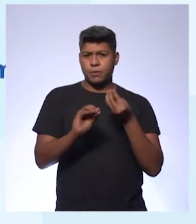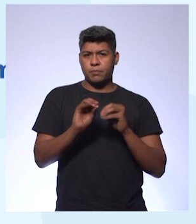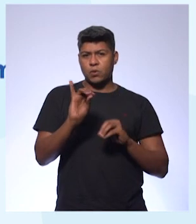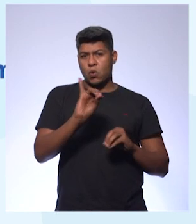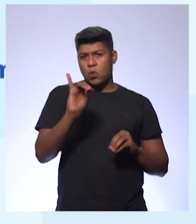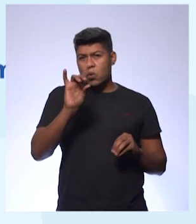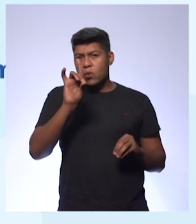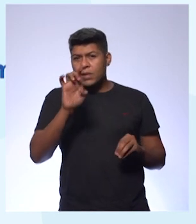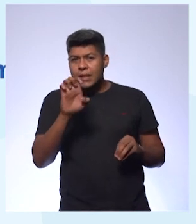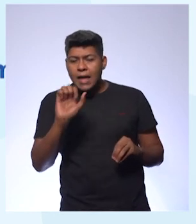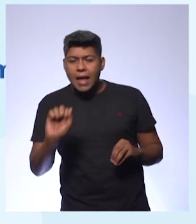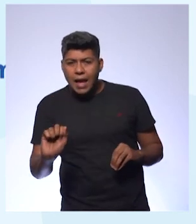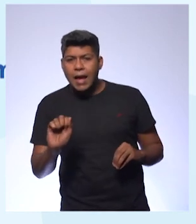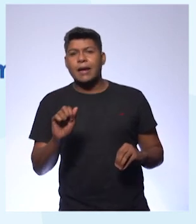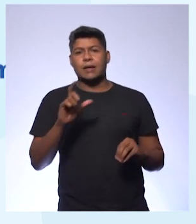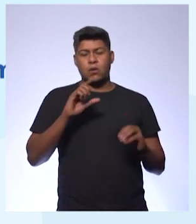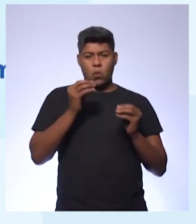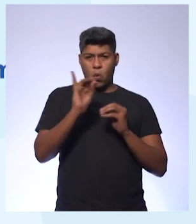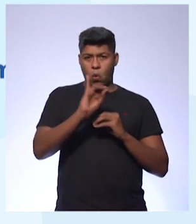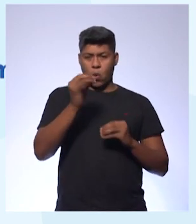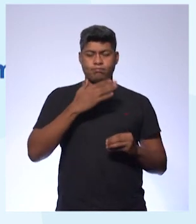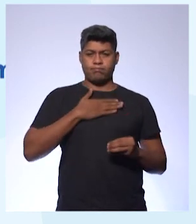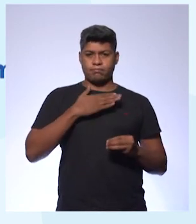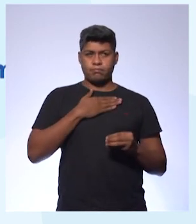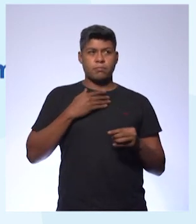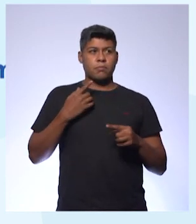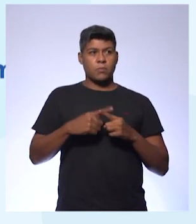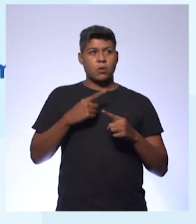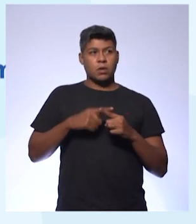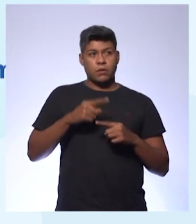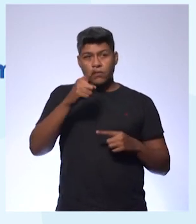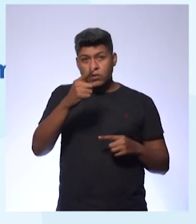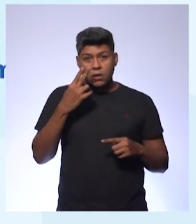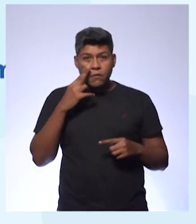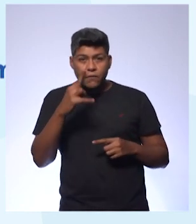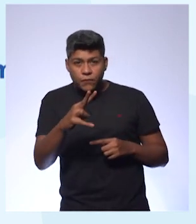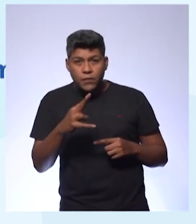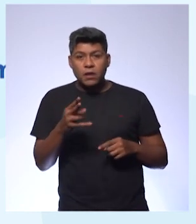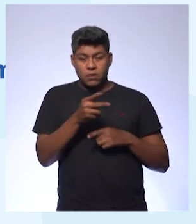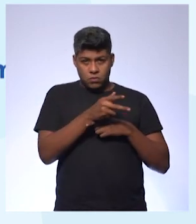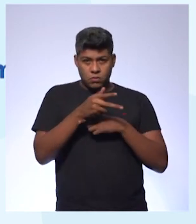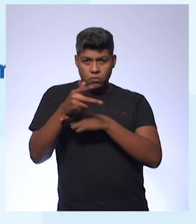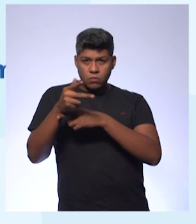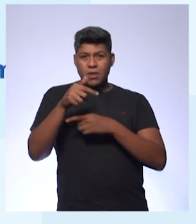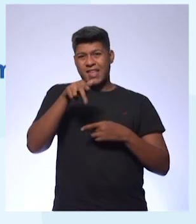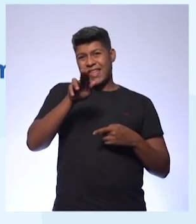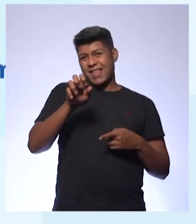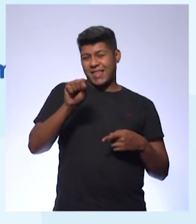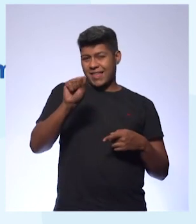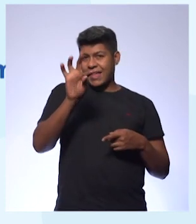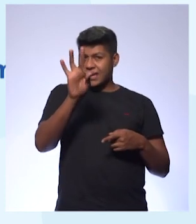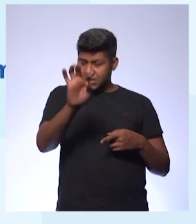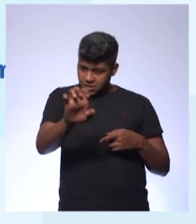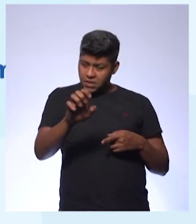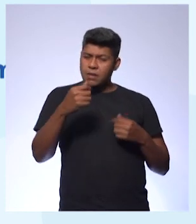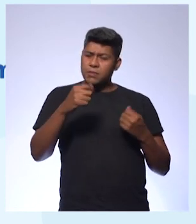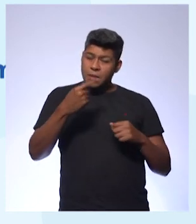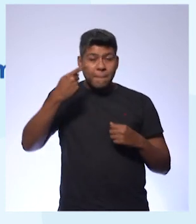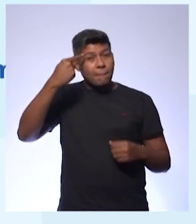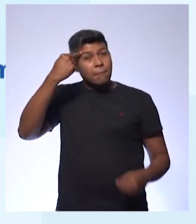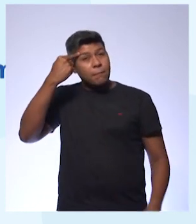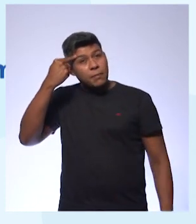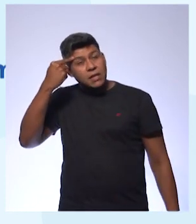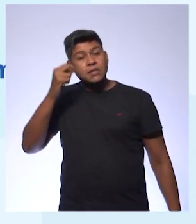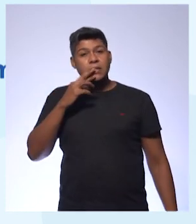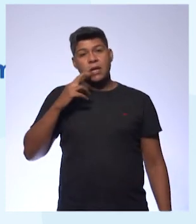amiga Deia. Deem um oi para mim, porque vocês vão assistir ao videocast e já vão ter que pensar